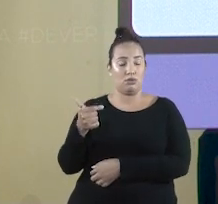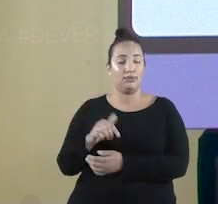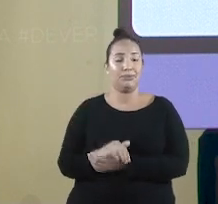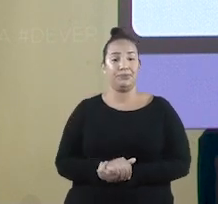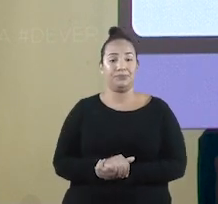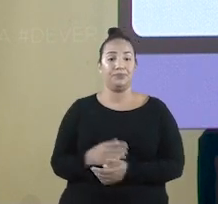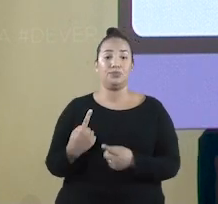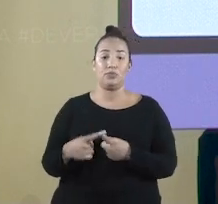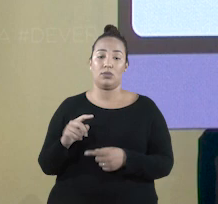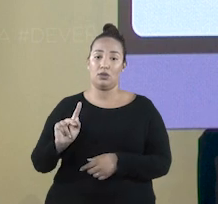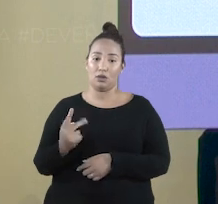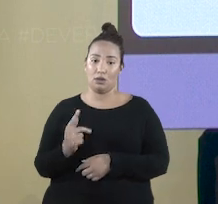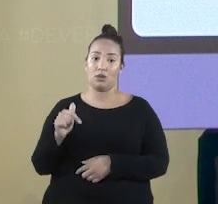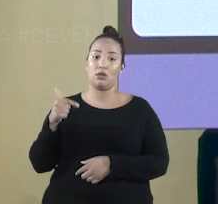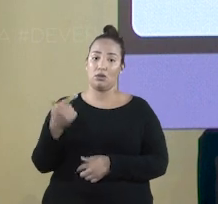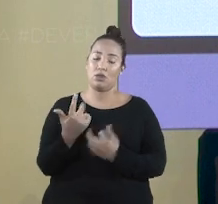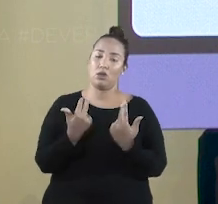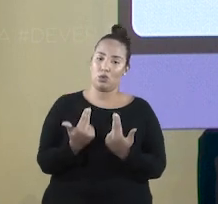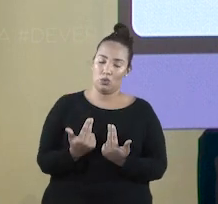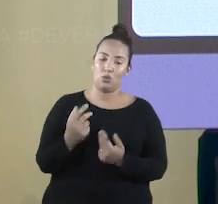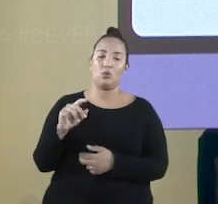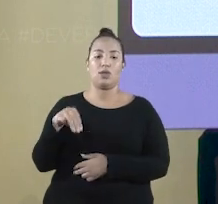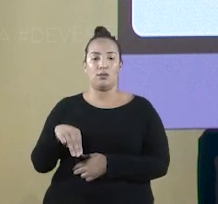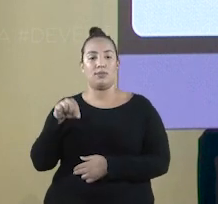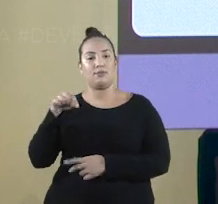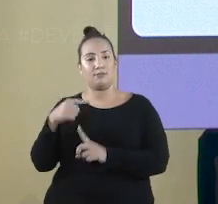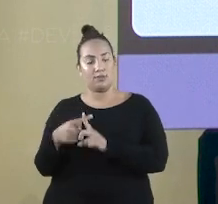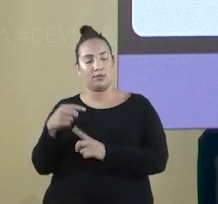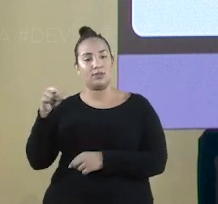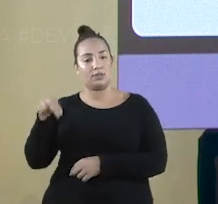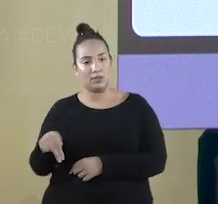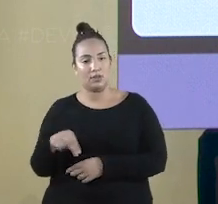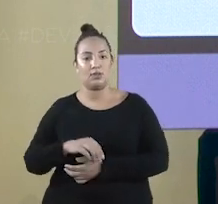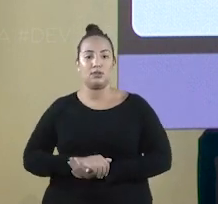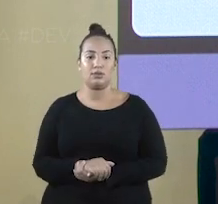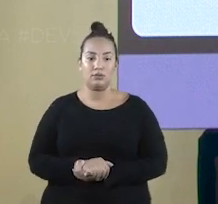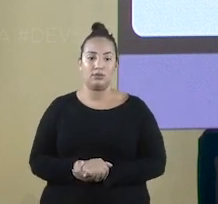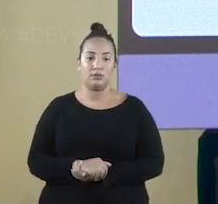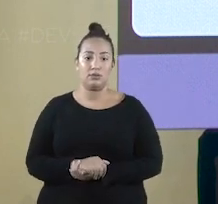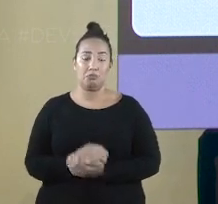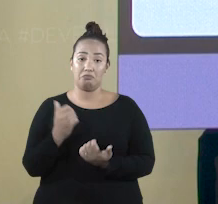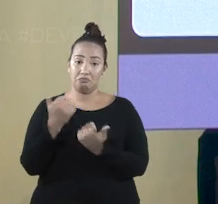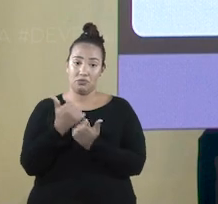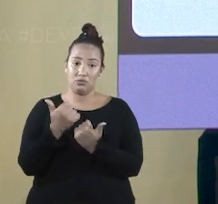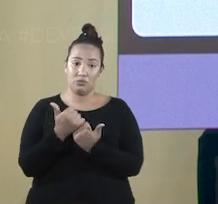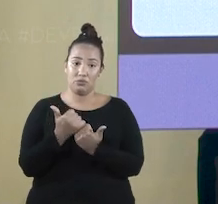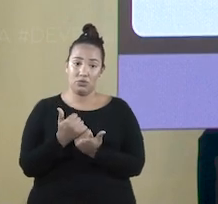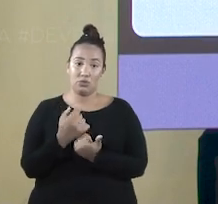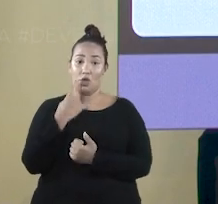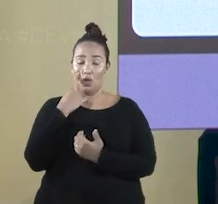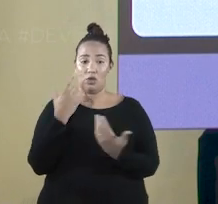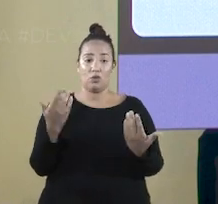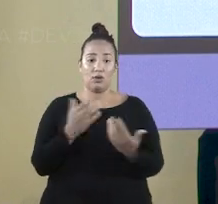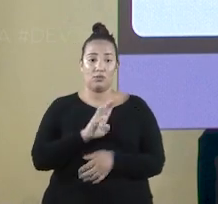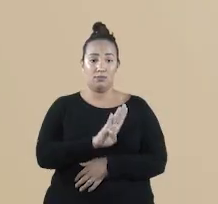h². Por quê? h² é igual a m vezes n, ok? Então, vamos apenas substituir e